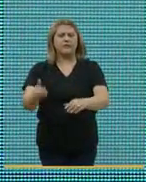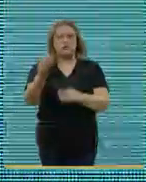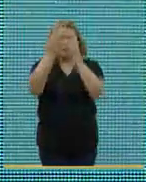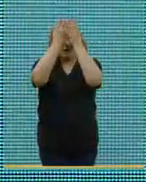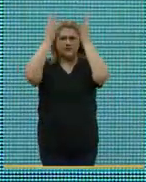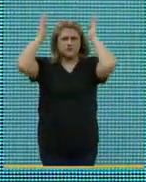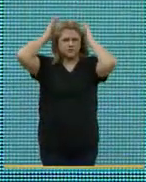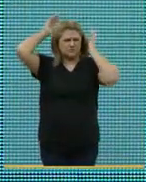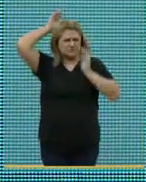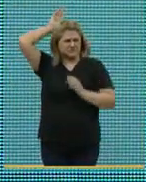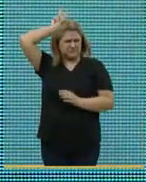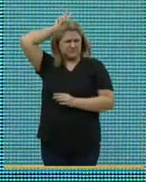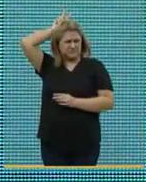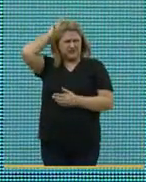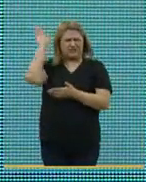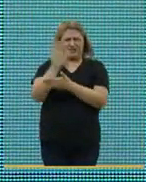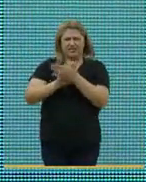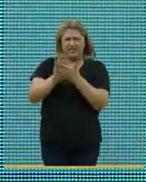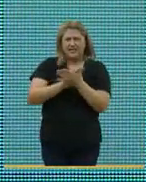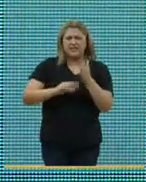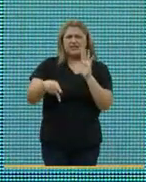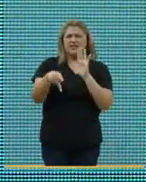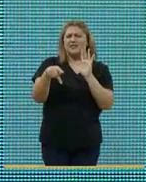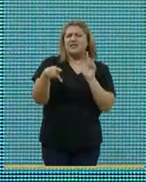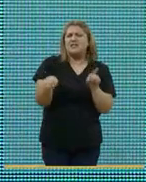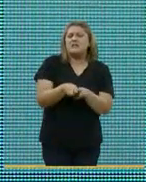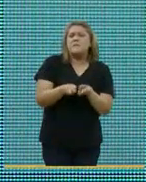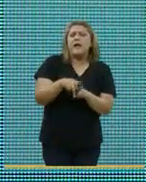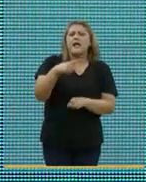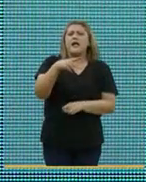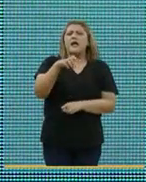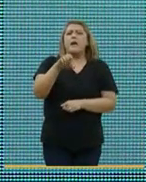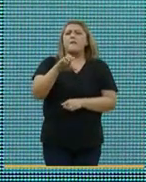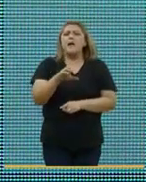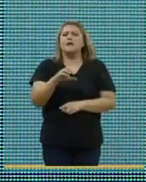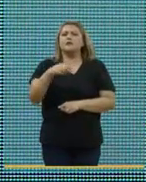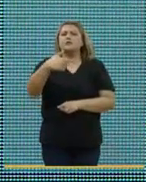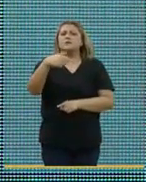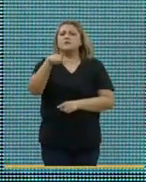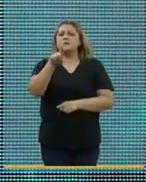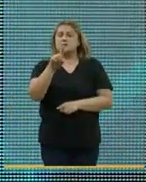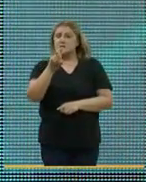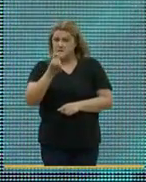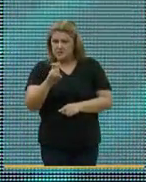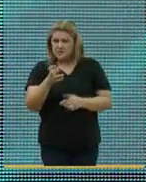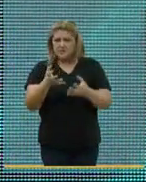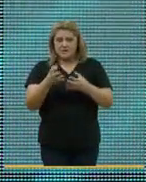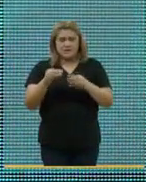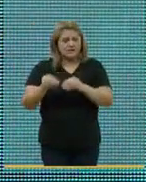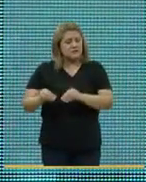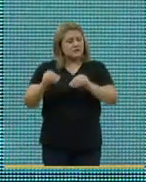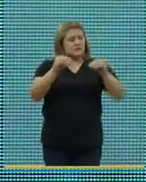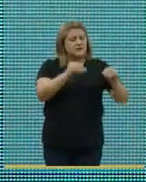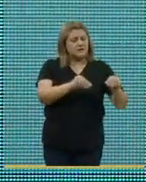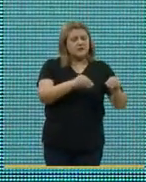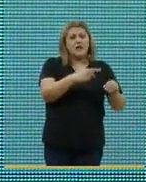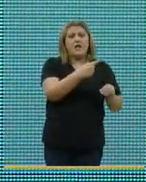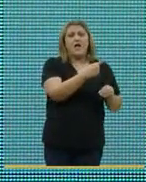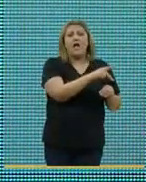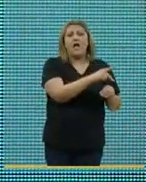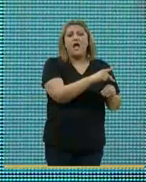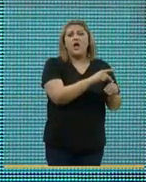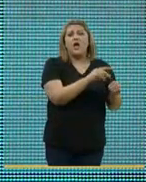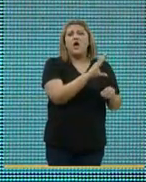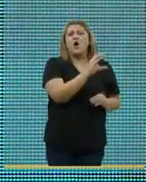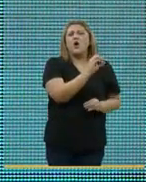215 que quer transferir para o congresso a demarcação das terras indígenas essa pergunta que o senhor